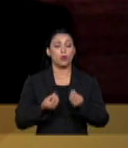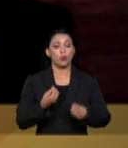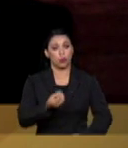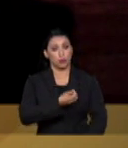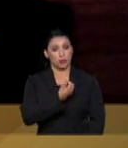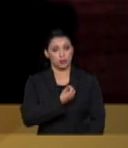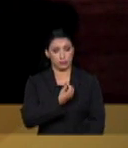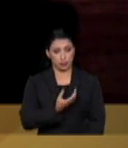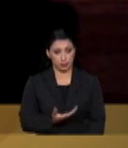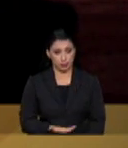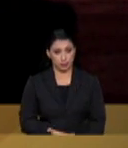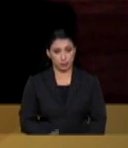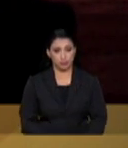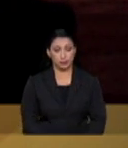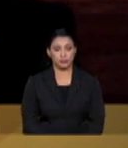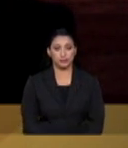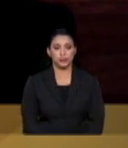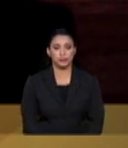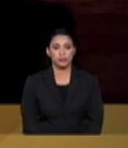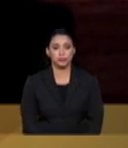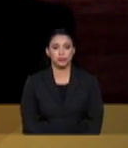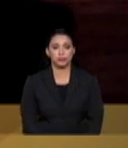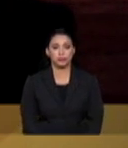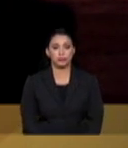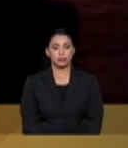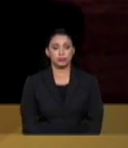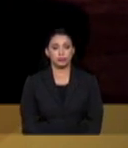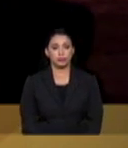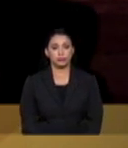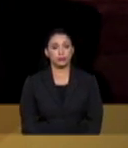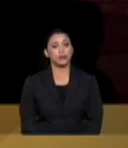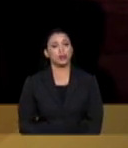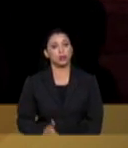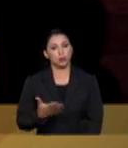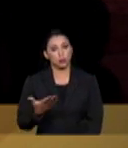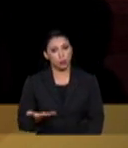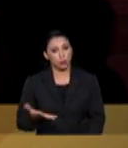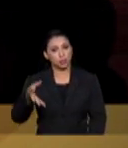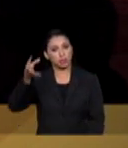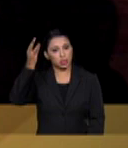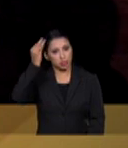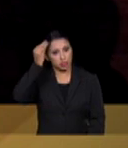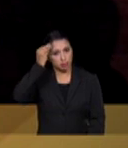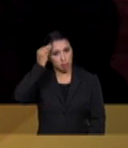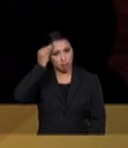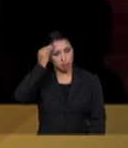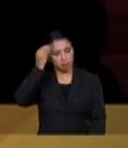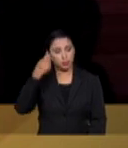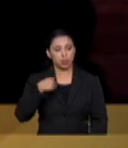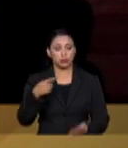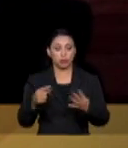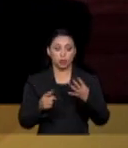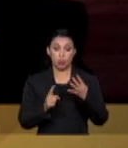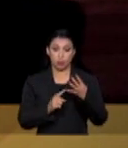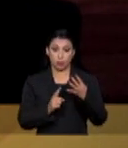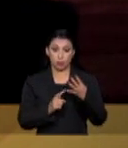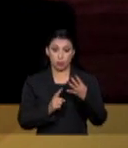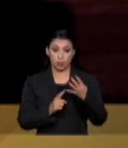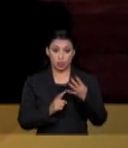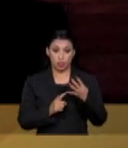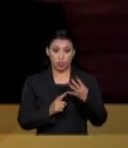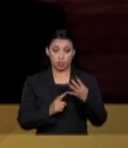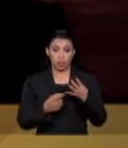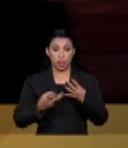finalmente em em consonância com o entendimento acima e portanto em quarto lugar como